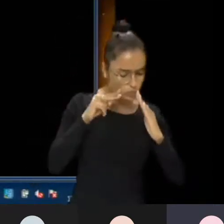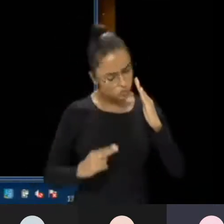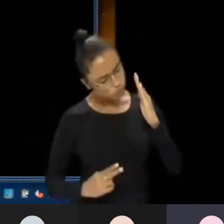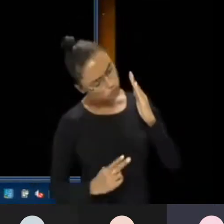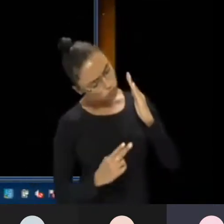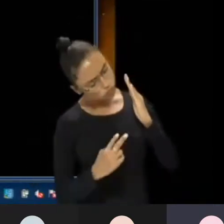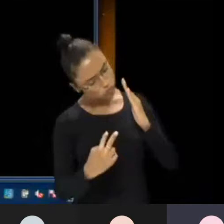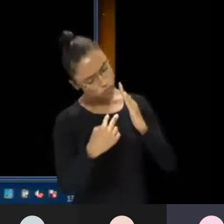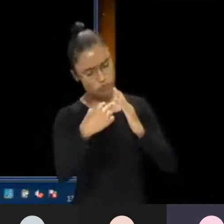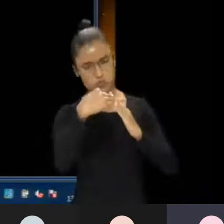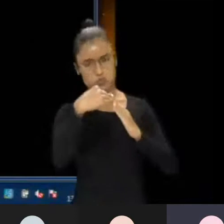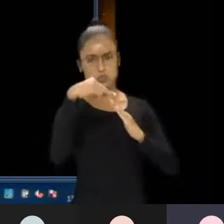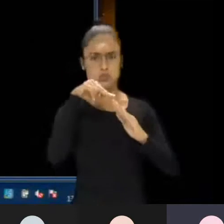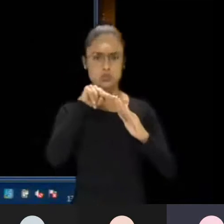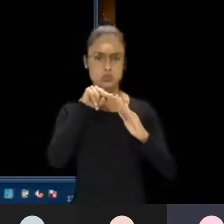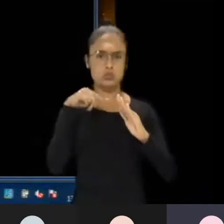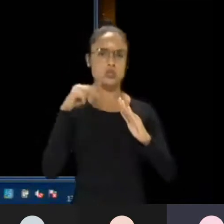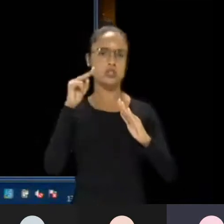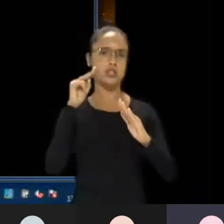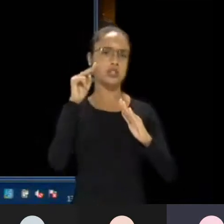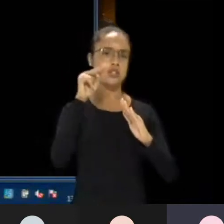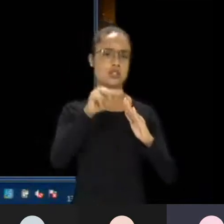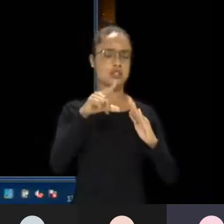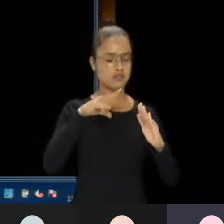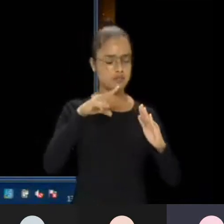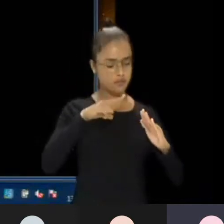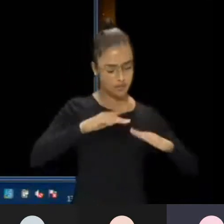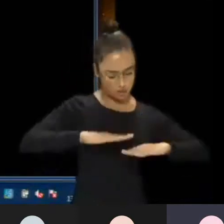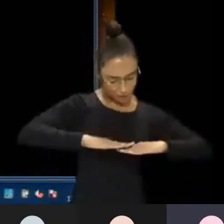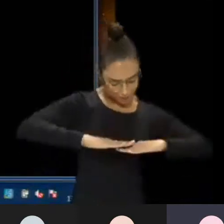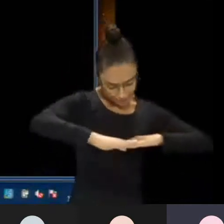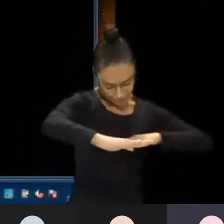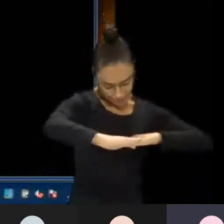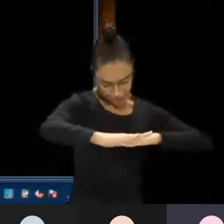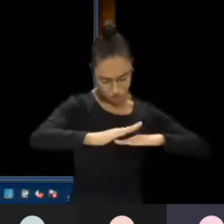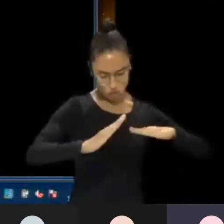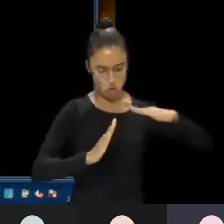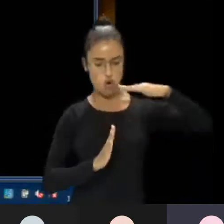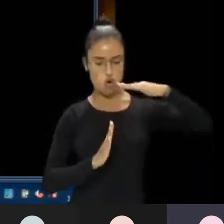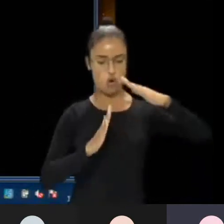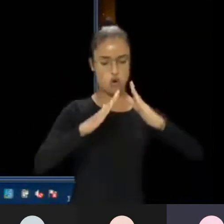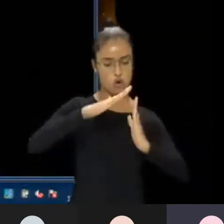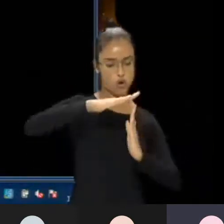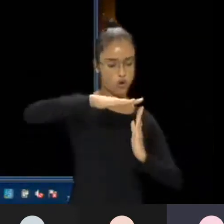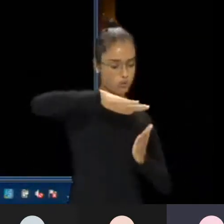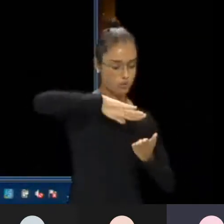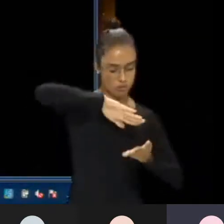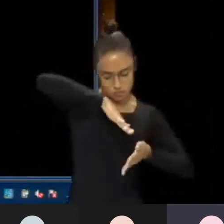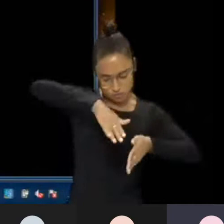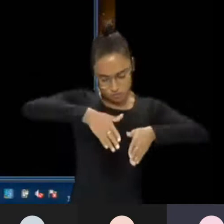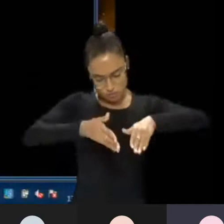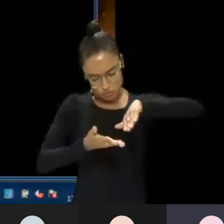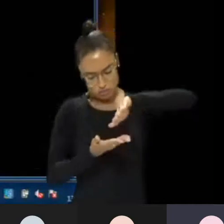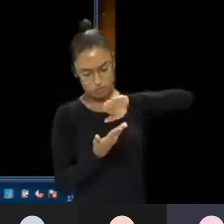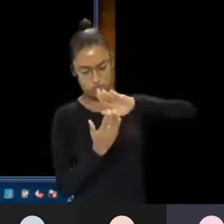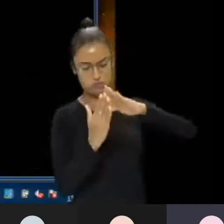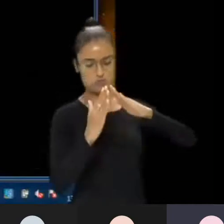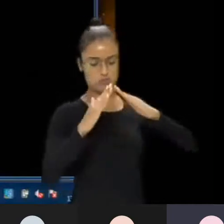tridimensional e a versão dele planificada, e vice-versa. Ele pode deixar em movimento, ele vai rotacionando